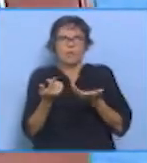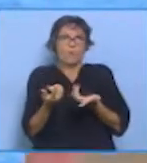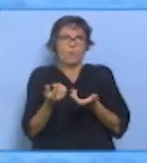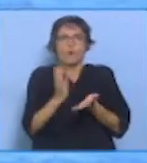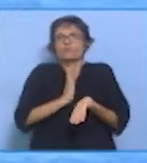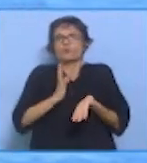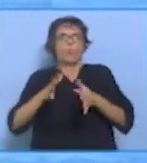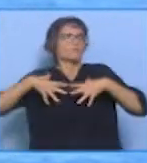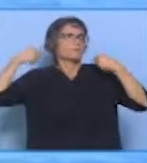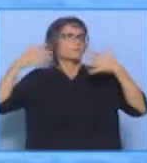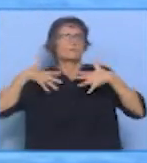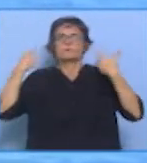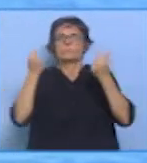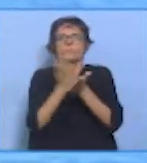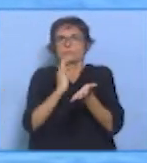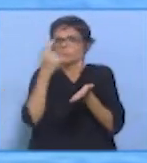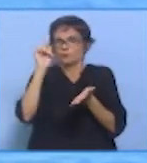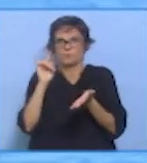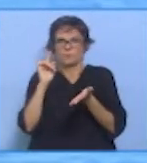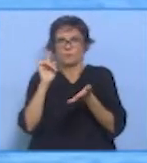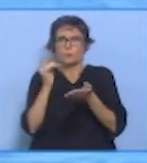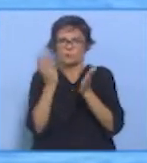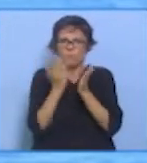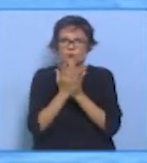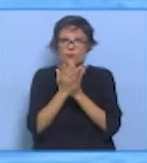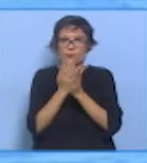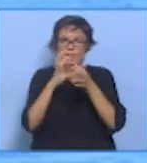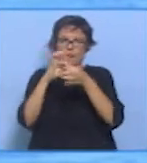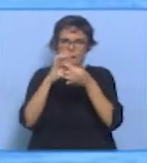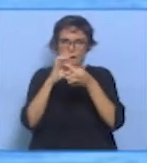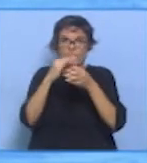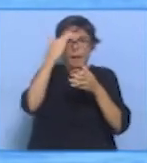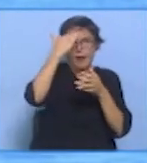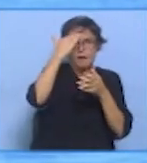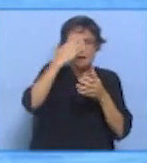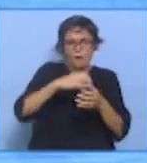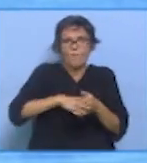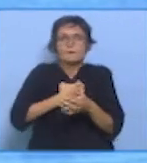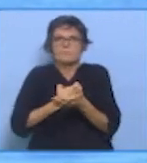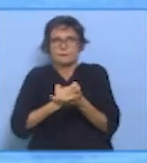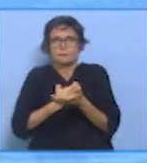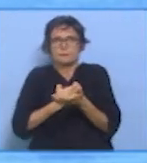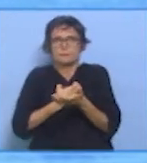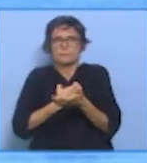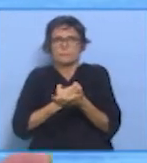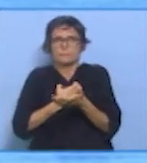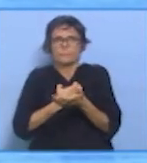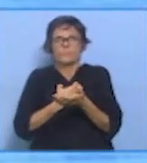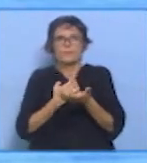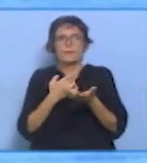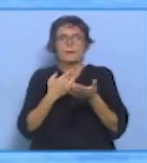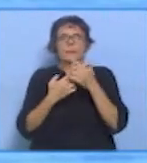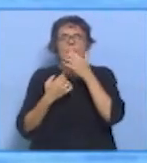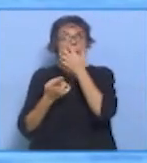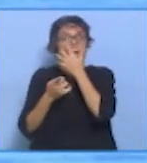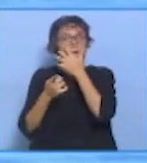tudo espiritual, e que depois... E, portanto, para ele o estudo também encarna nisso. A questão dos leigos tem a ver também com isto. O que ele se deparou na